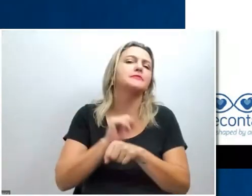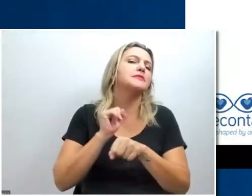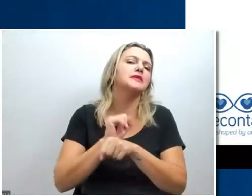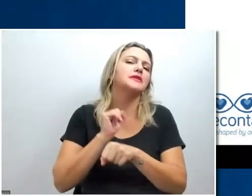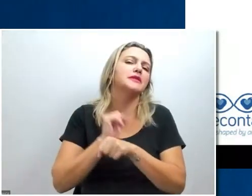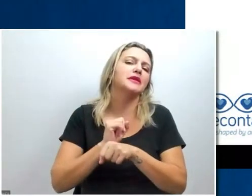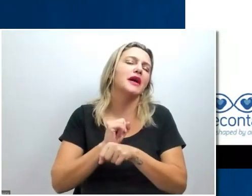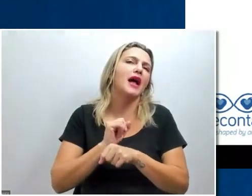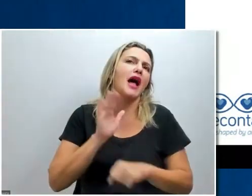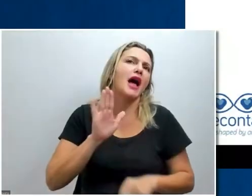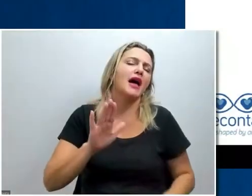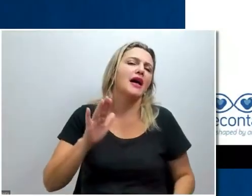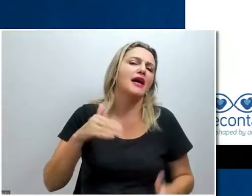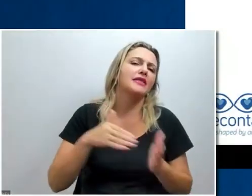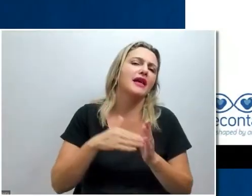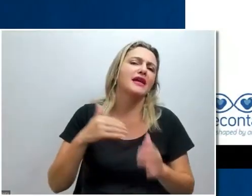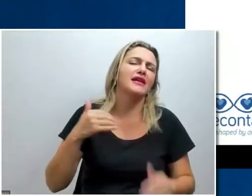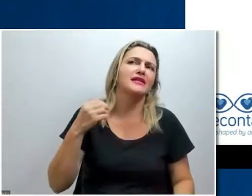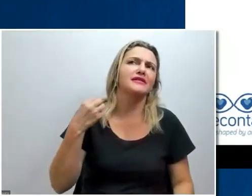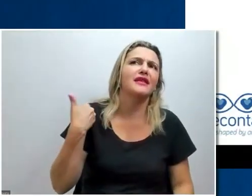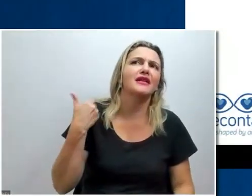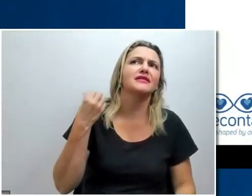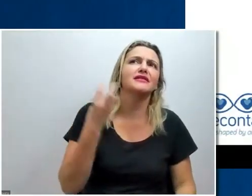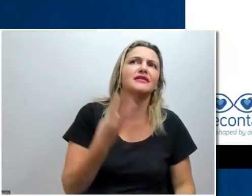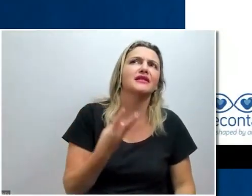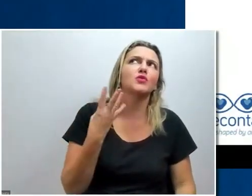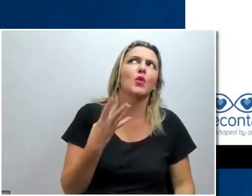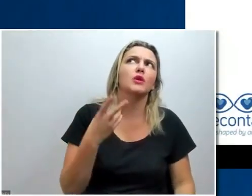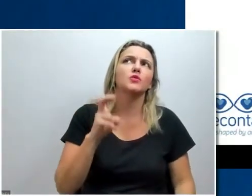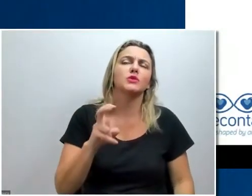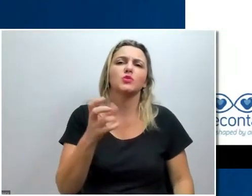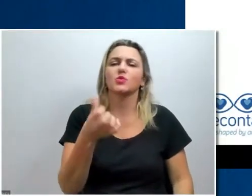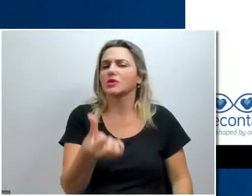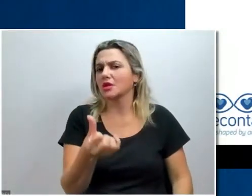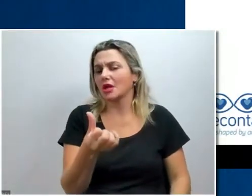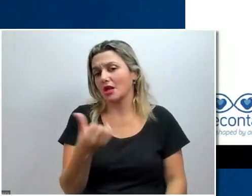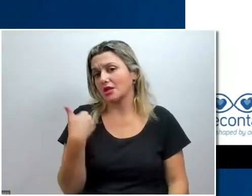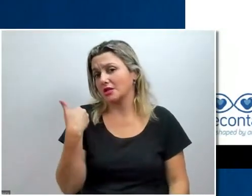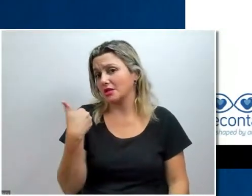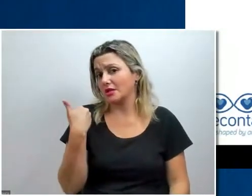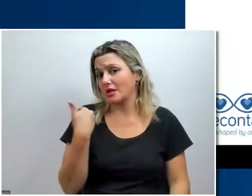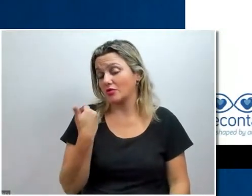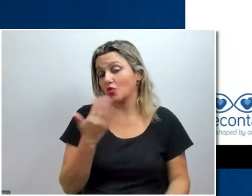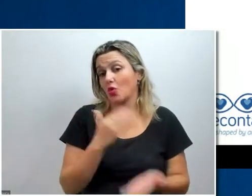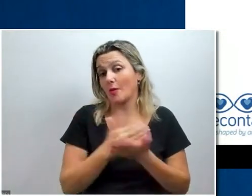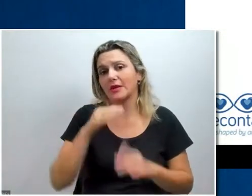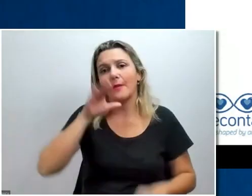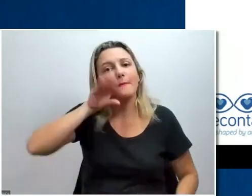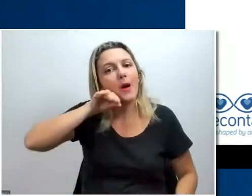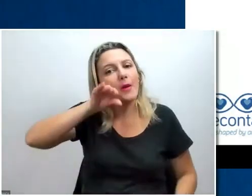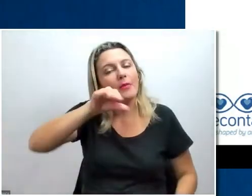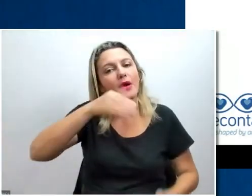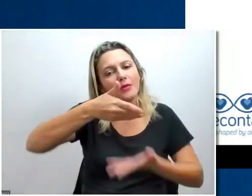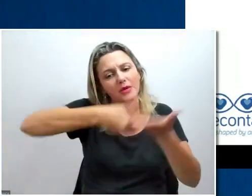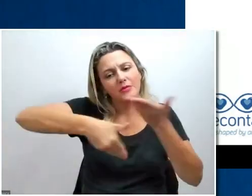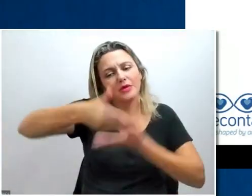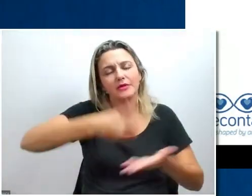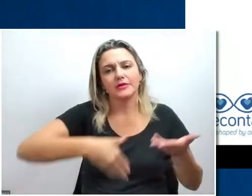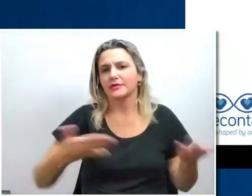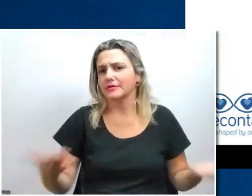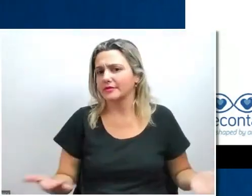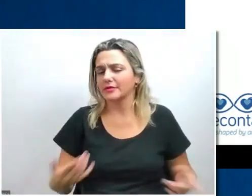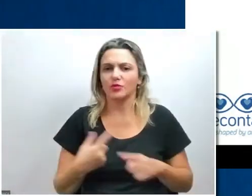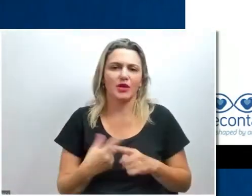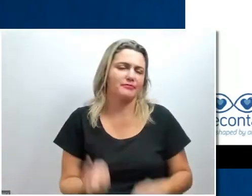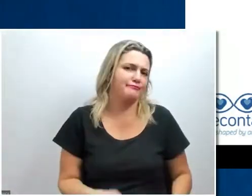3, 4, 5, 6 anos para que uma criança comece a falar ou comece a interagir, porque cada um é cada qual, é absolutamente